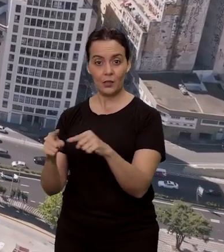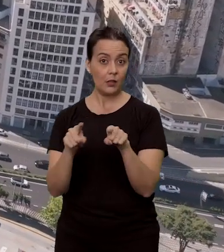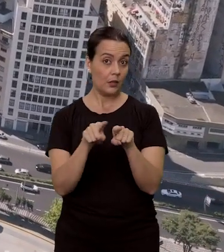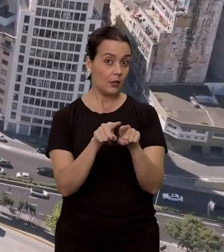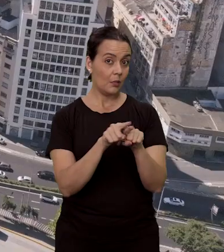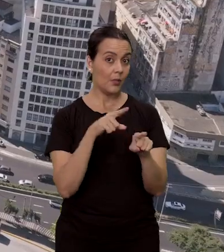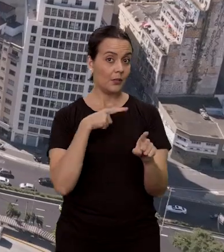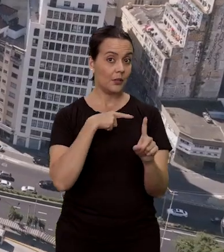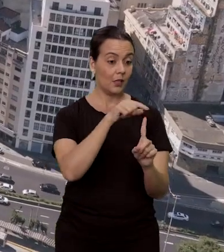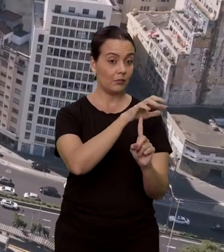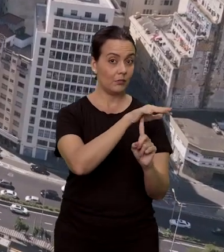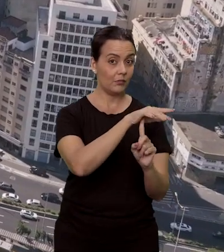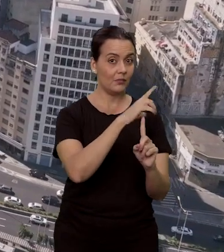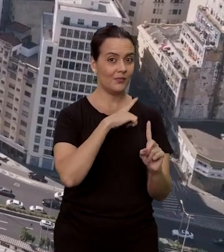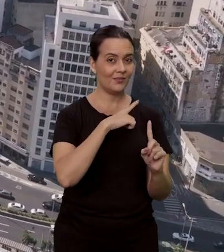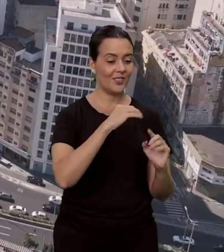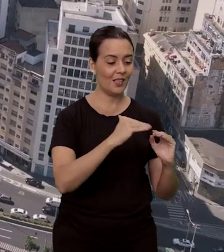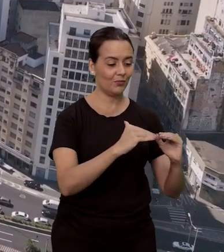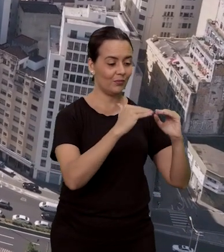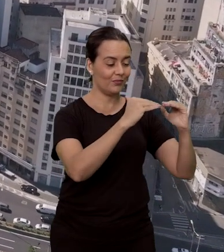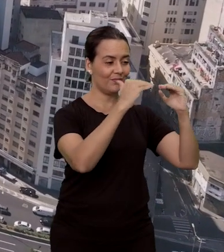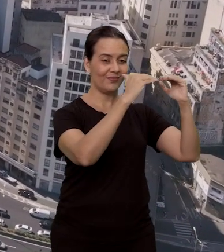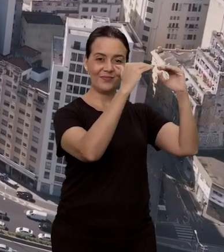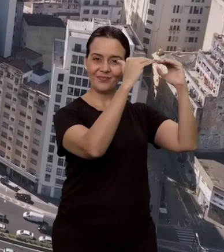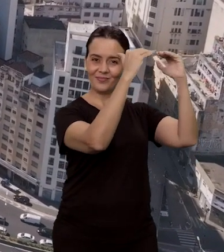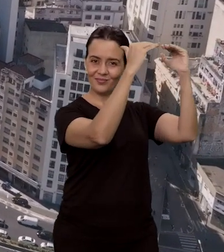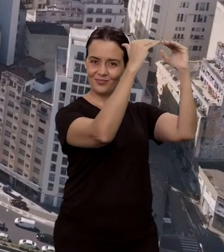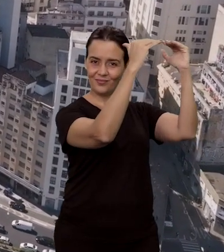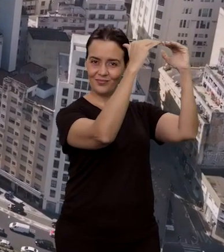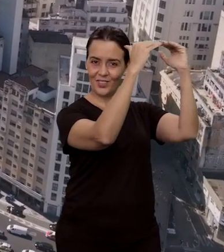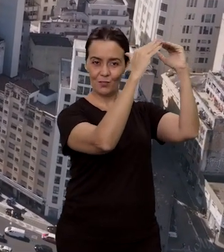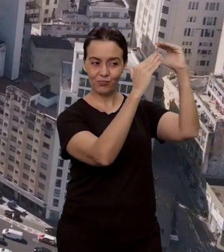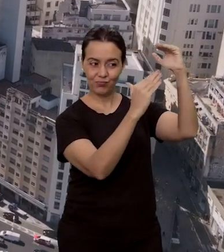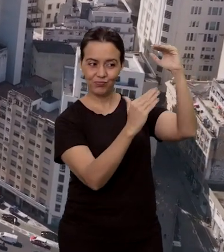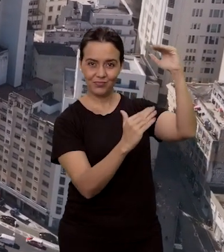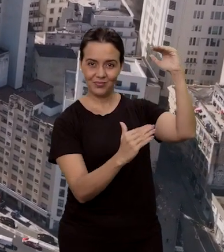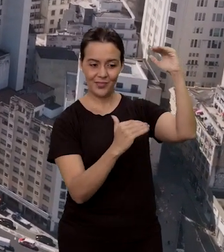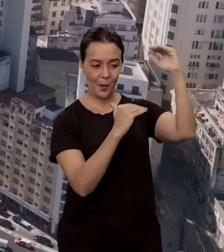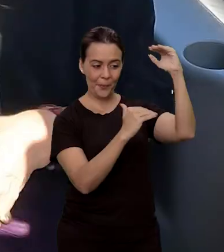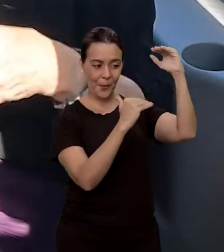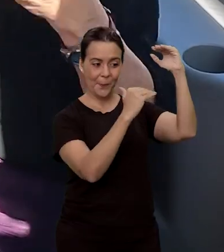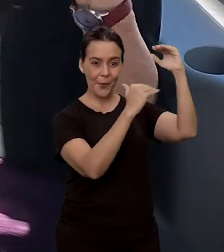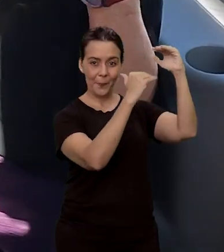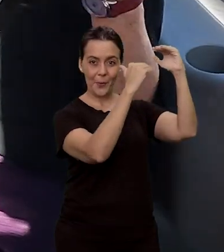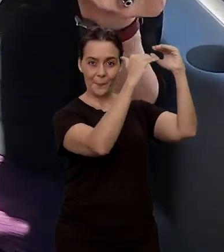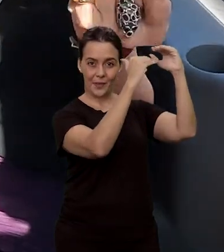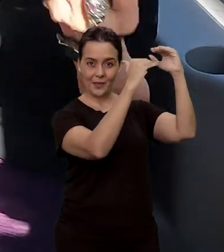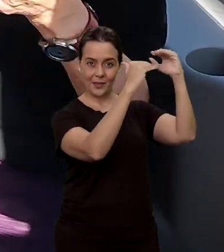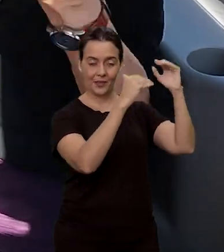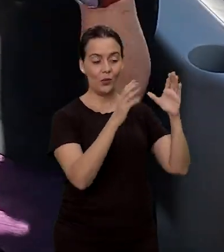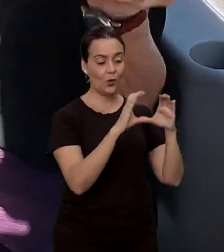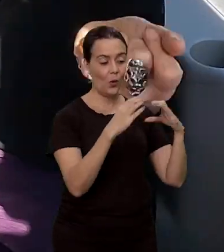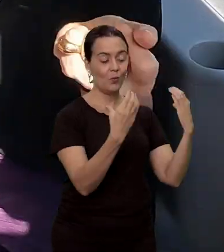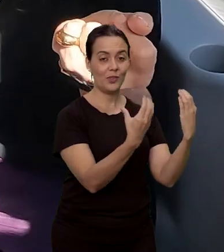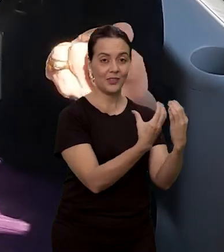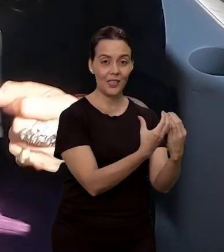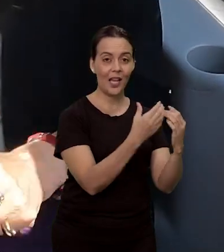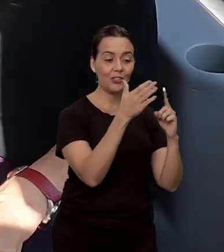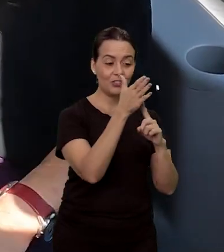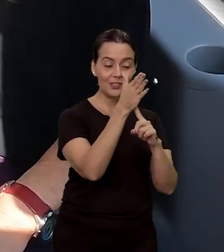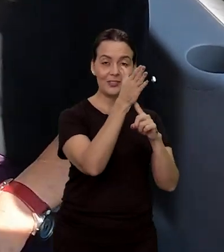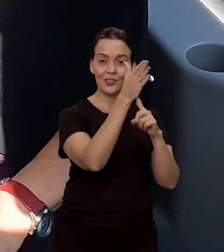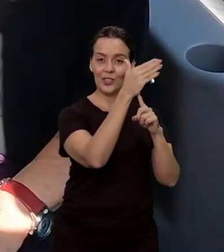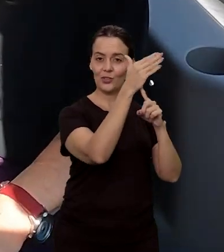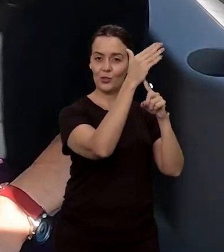Enquanto uma é distribuída, a outra é centralizada. Poder e controle. Enquanto uma é comunidade, a outra é tecnologia. Enquanto essa constrói comunidade